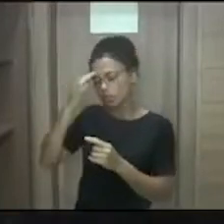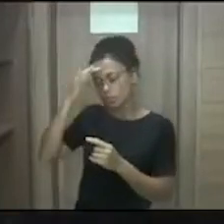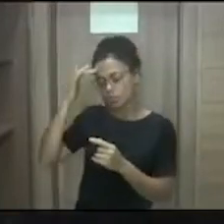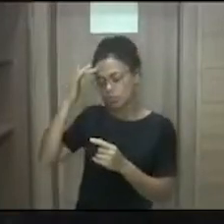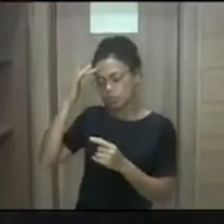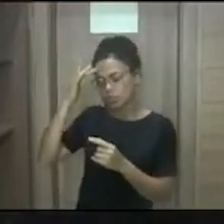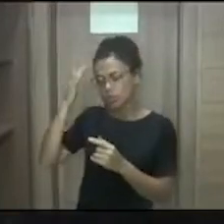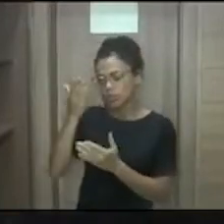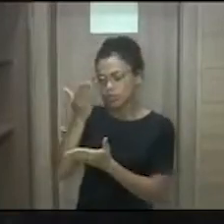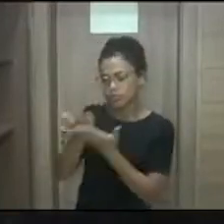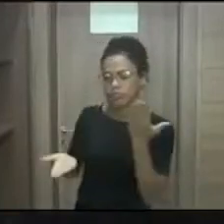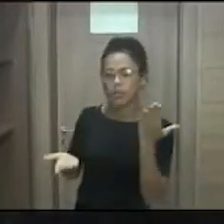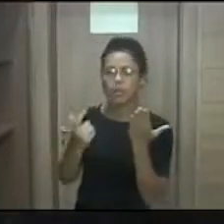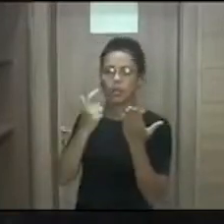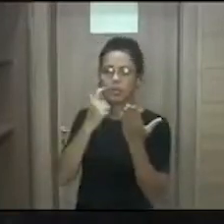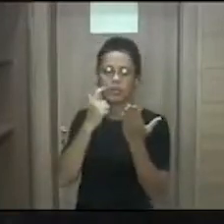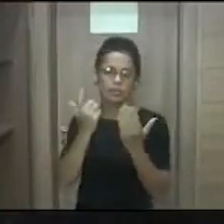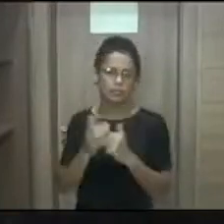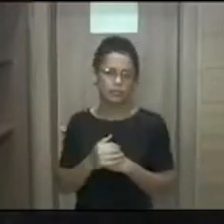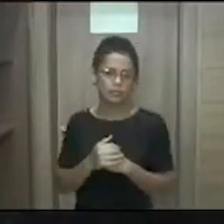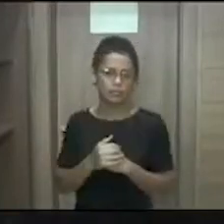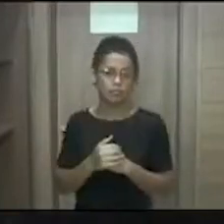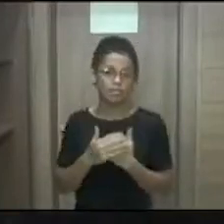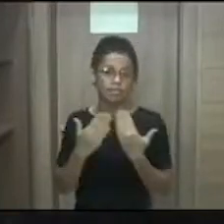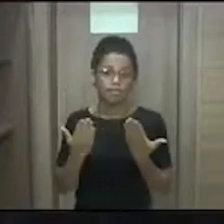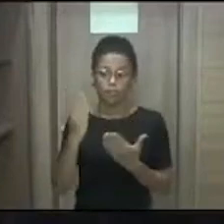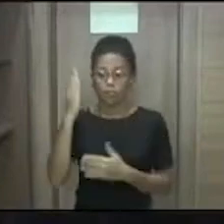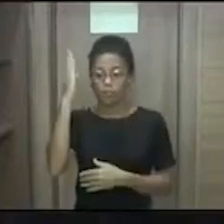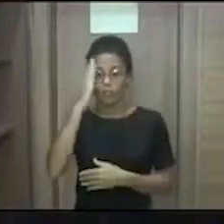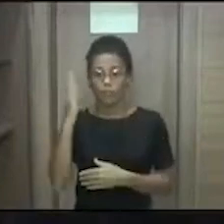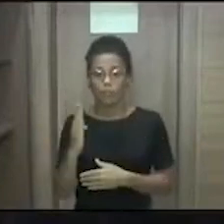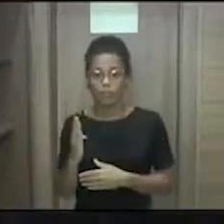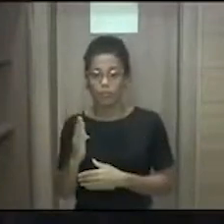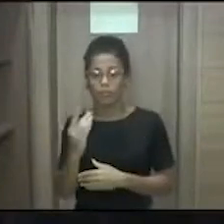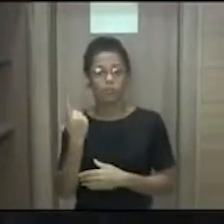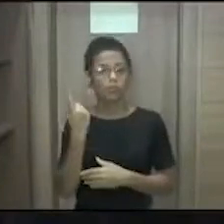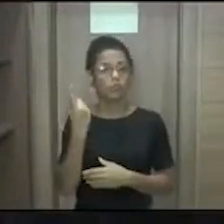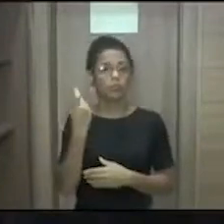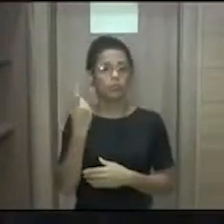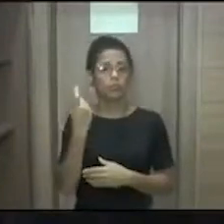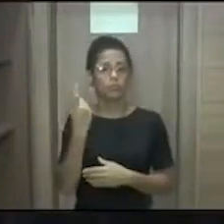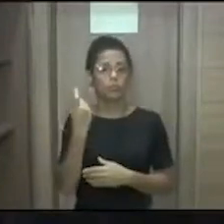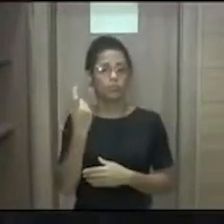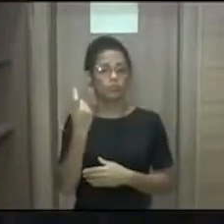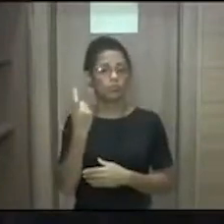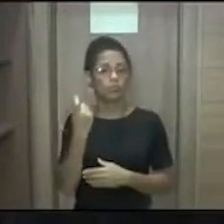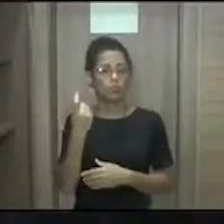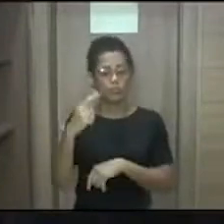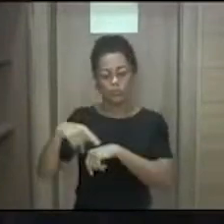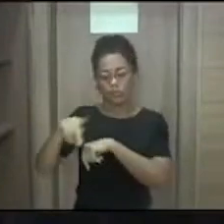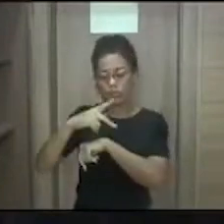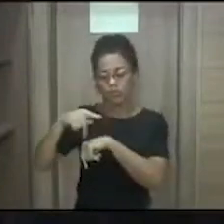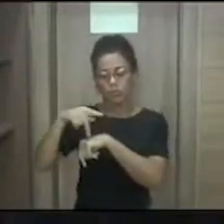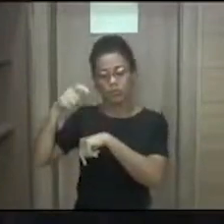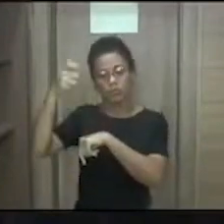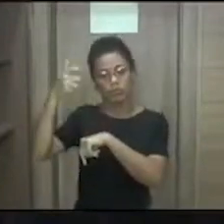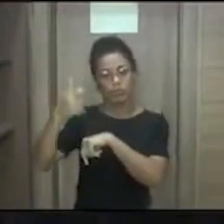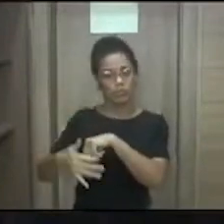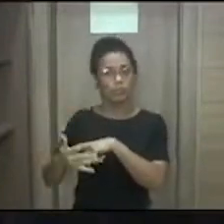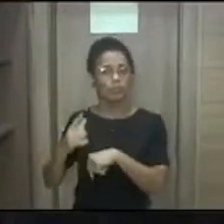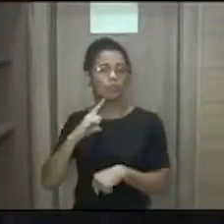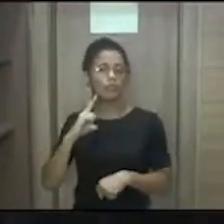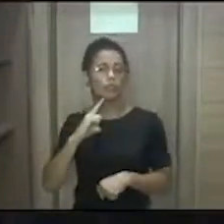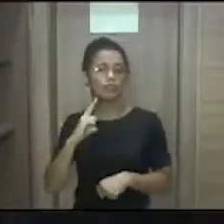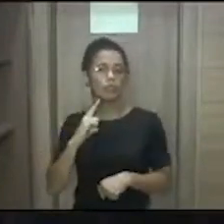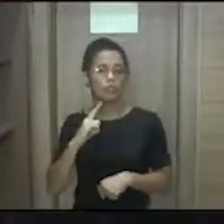chegar com isso? Pensando que o Brasil é o único país do mundo, né, como a professora Sônia já trouxe, que